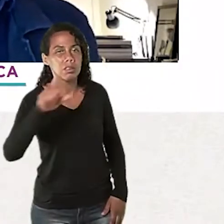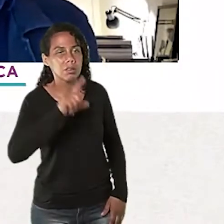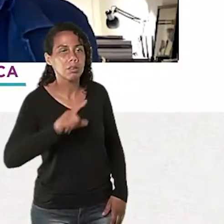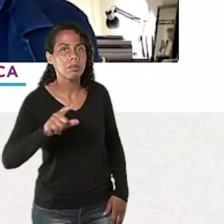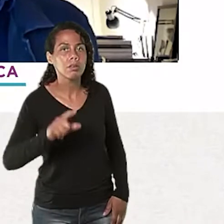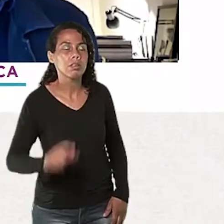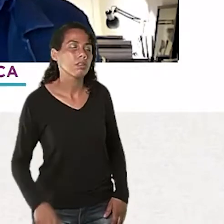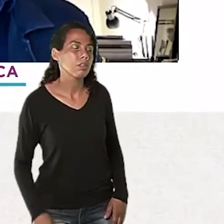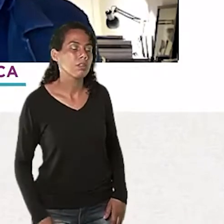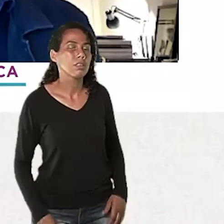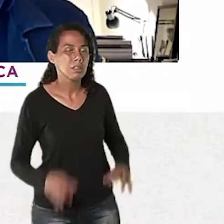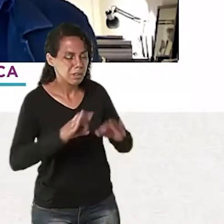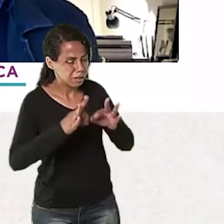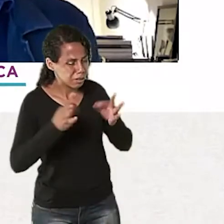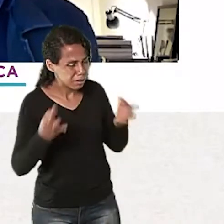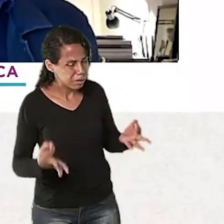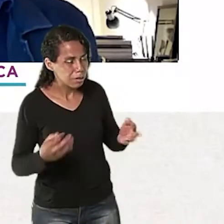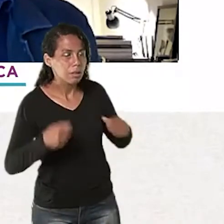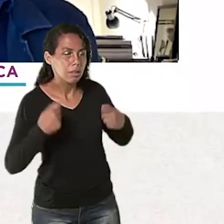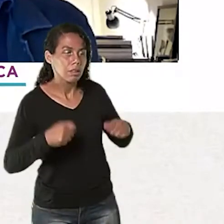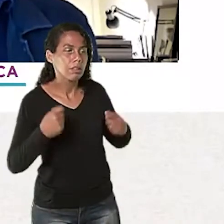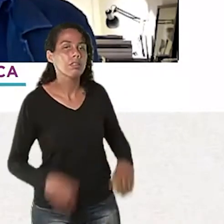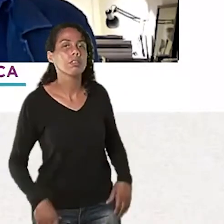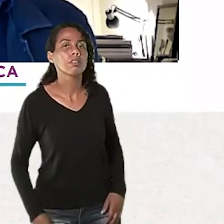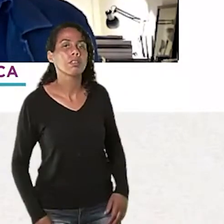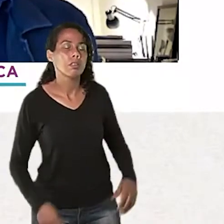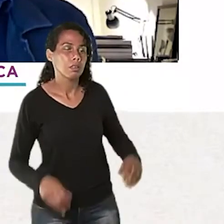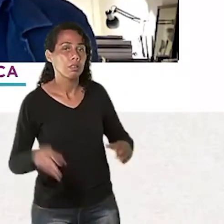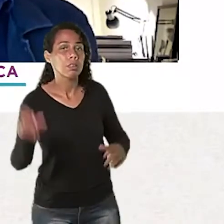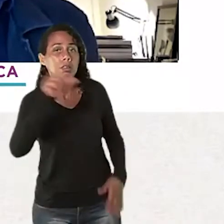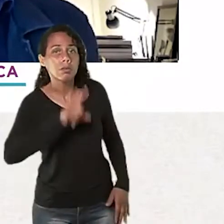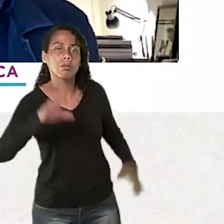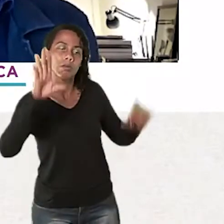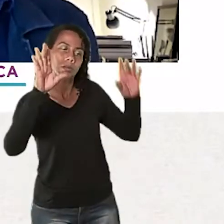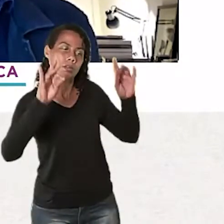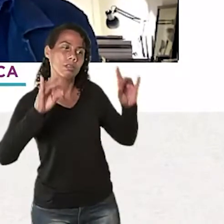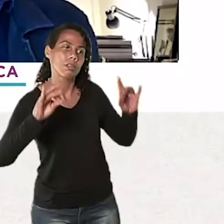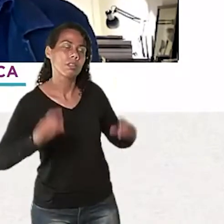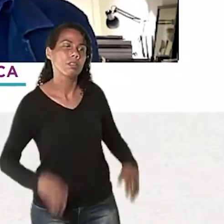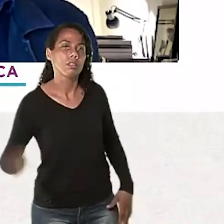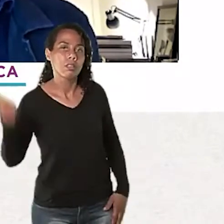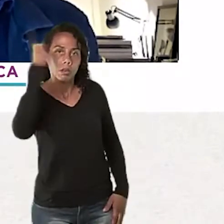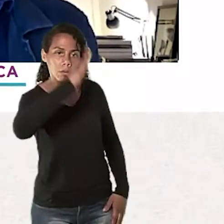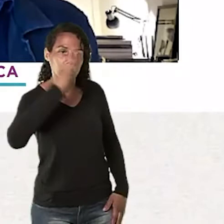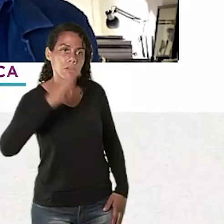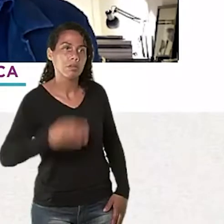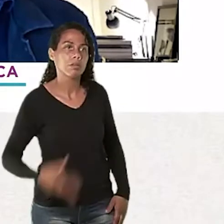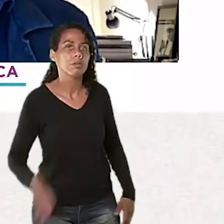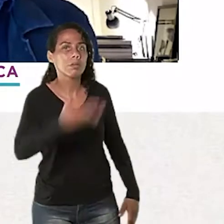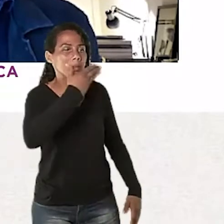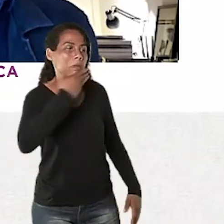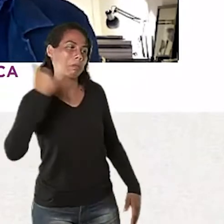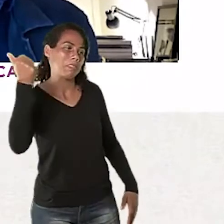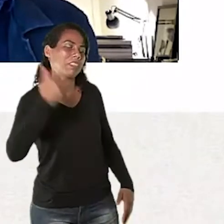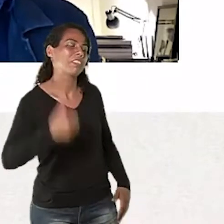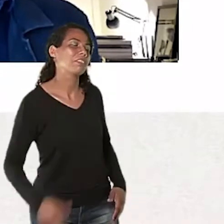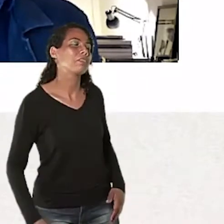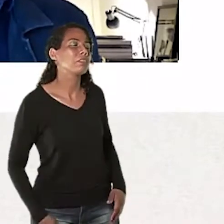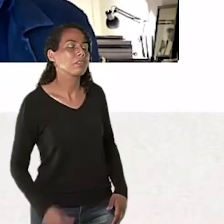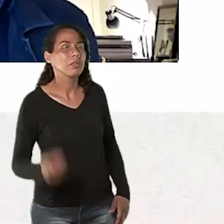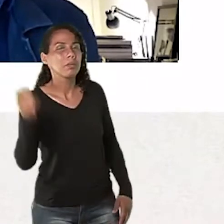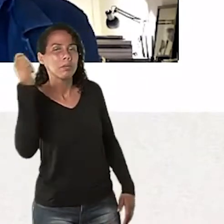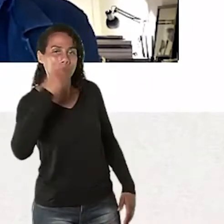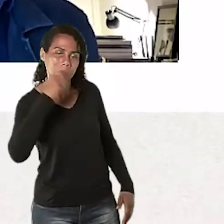não estou acreditando que eu estou ouvindo. Tu não leu o Sérgio Santana, não, ô Décio. E aí começava, né, a polêmica. Era um